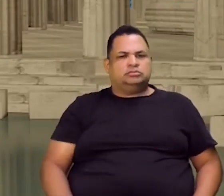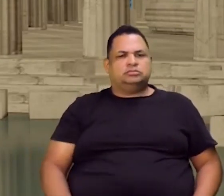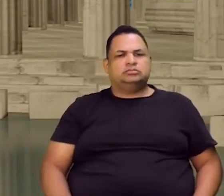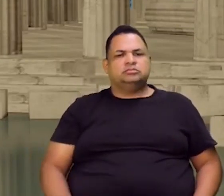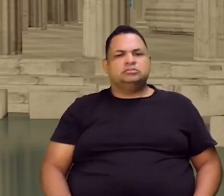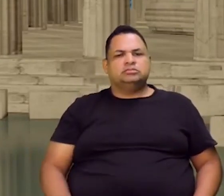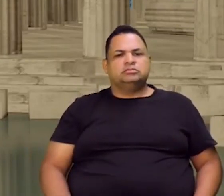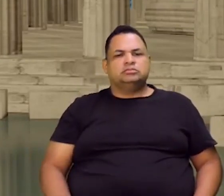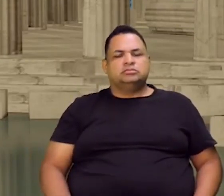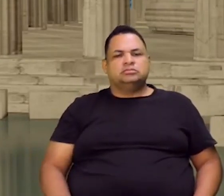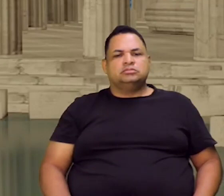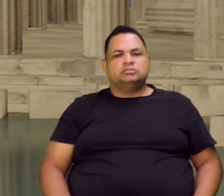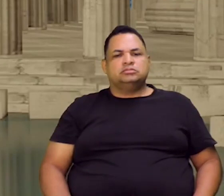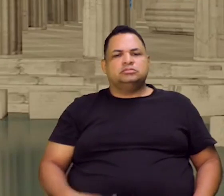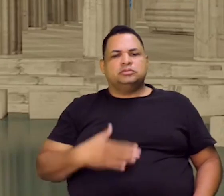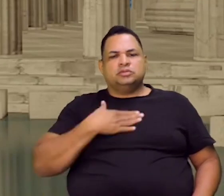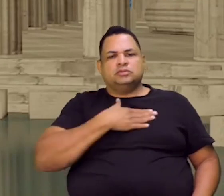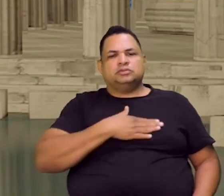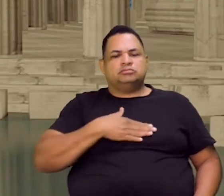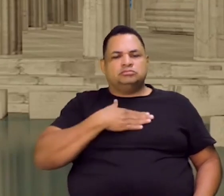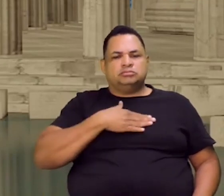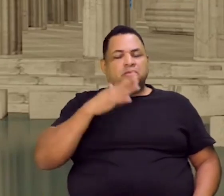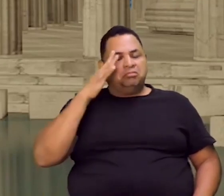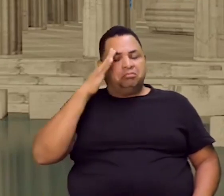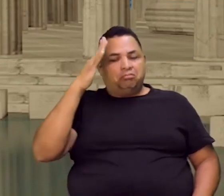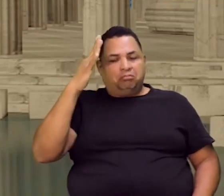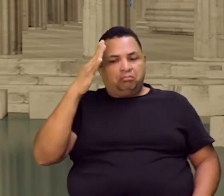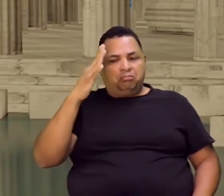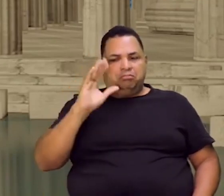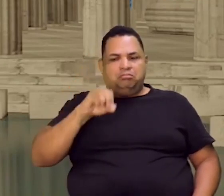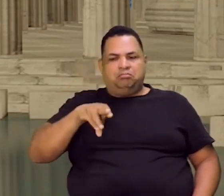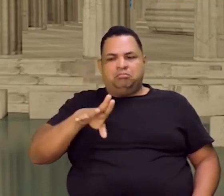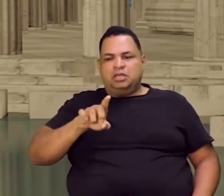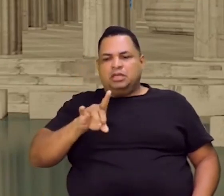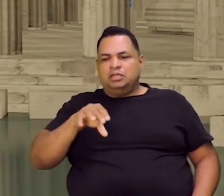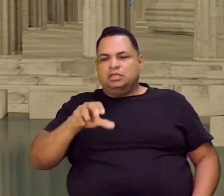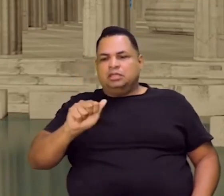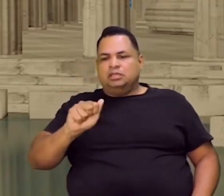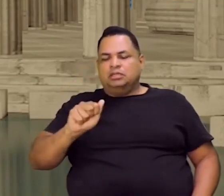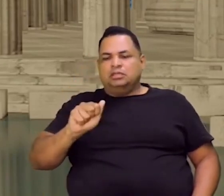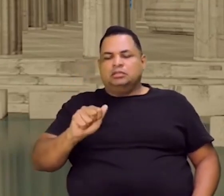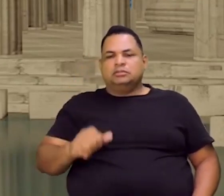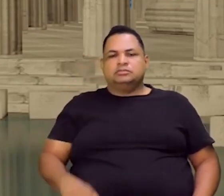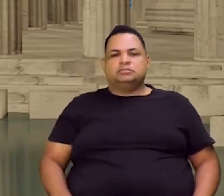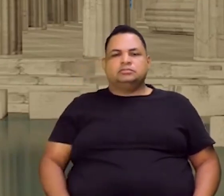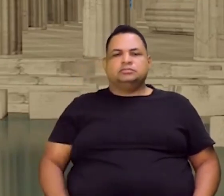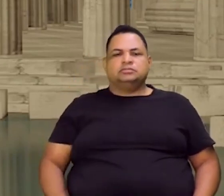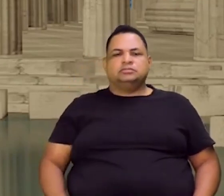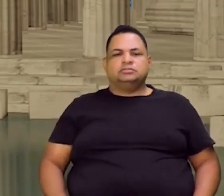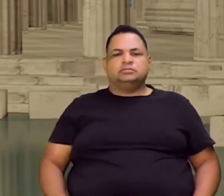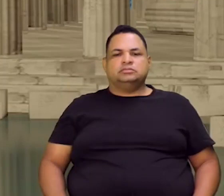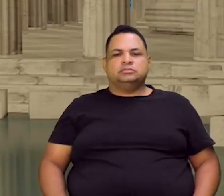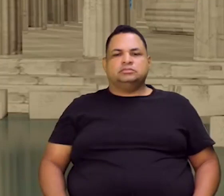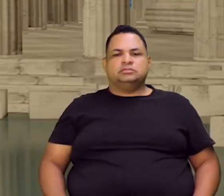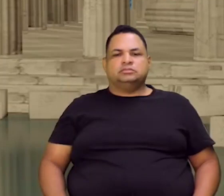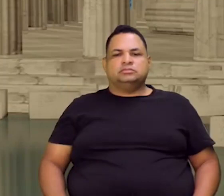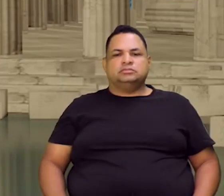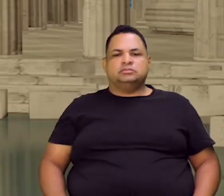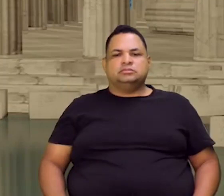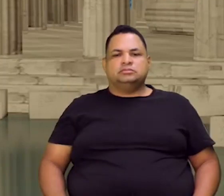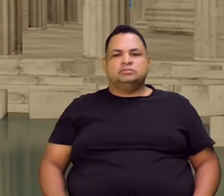não é amigo ou conhecido, mas gostou da teoria dela. Uma descoberta para a comunidade aí no estado de Rondônia, né? Aí